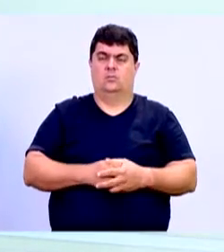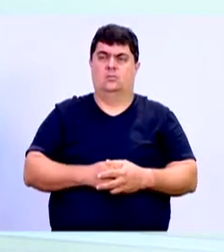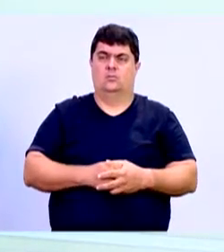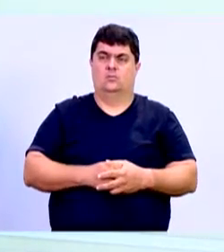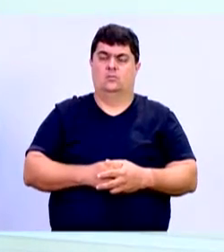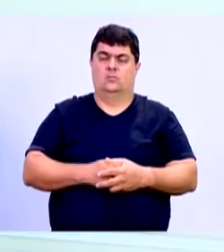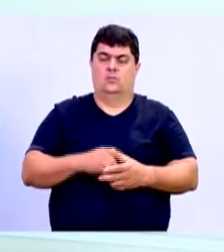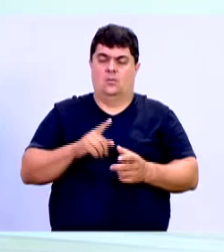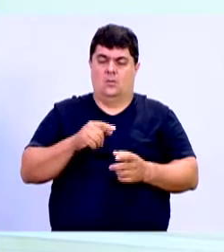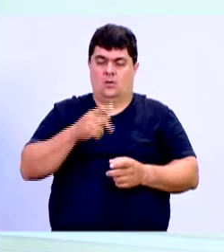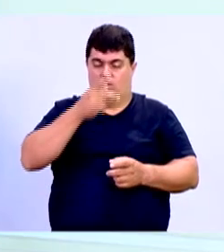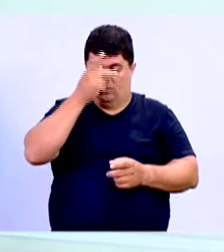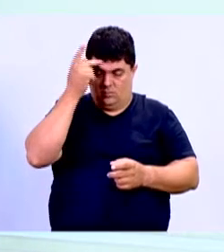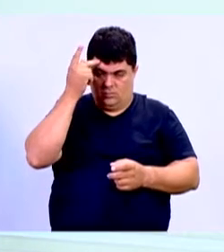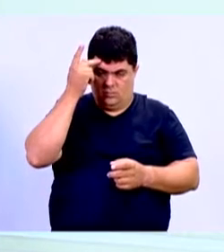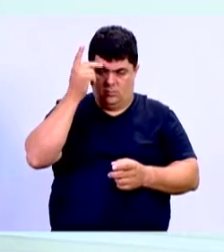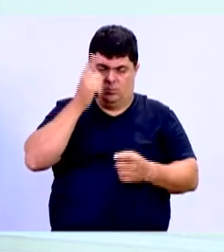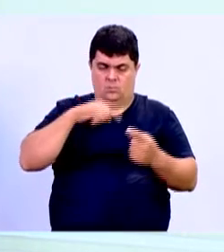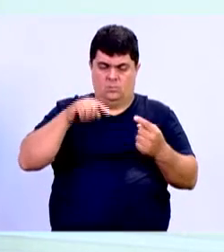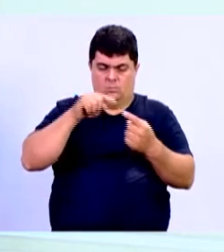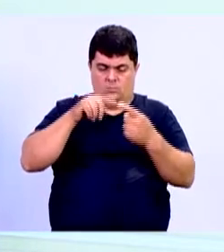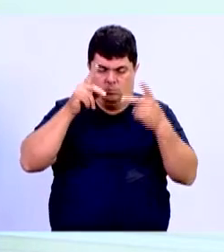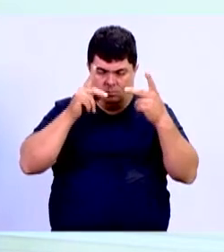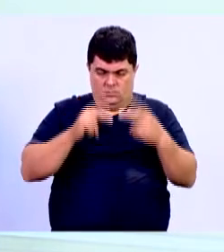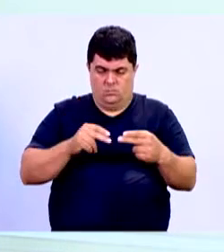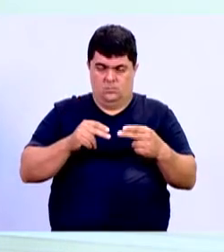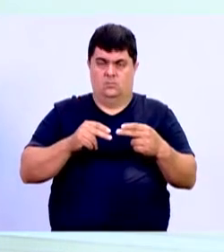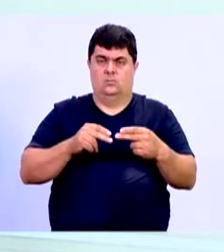são pessoas com o mesmo objetivo,